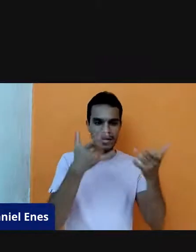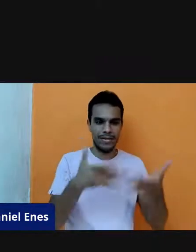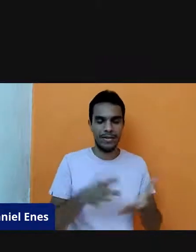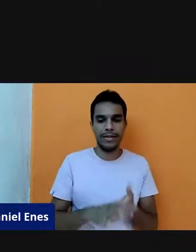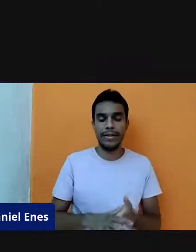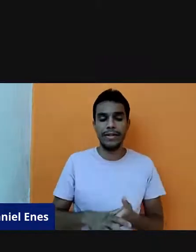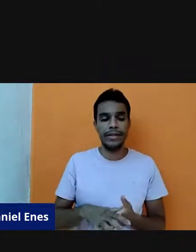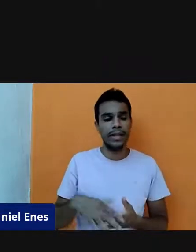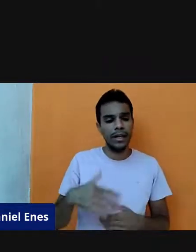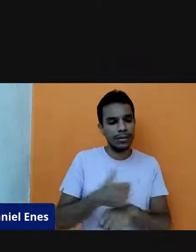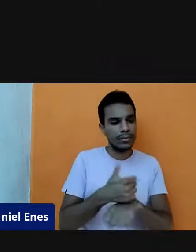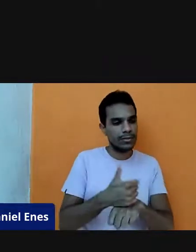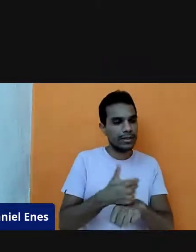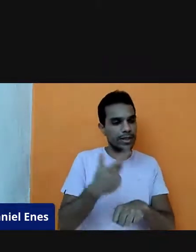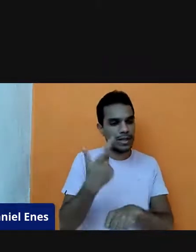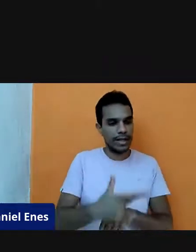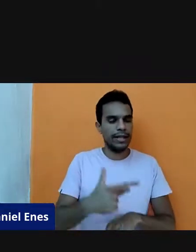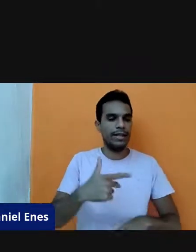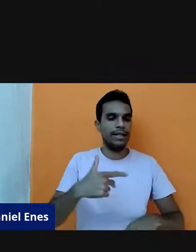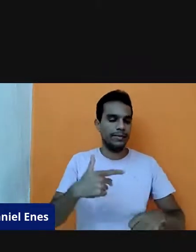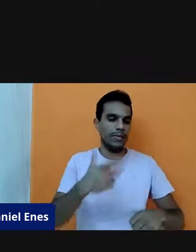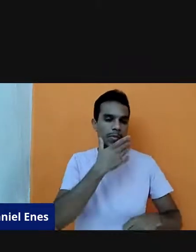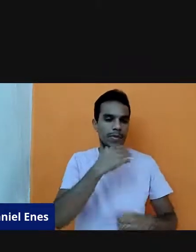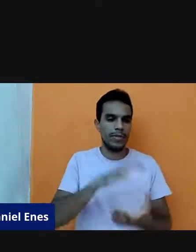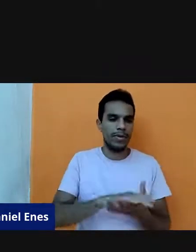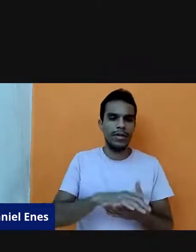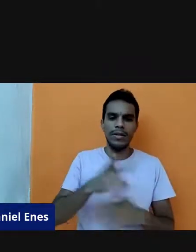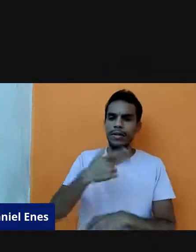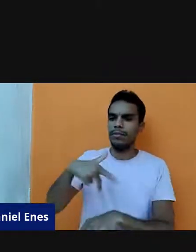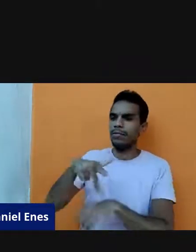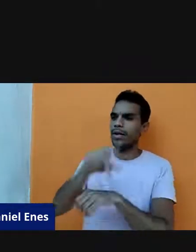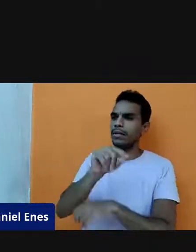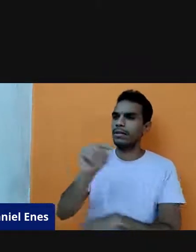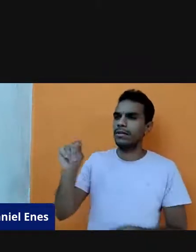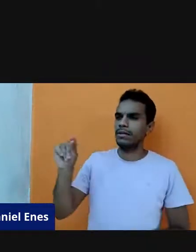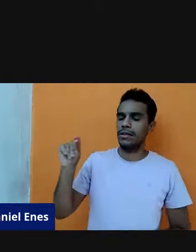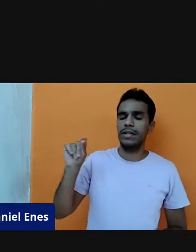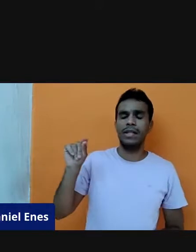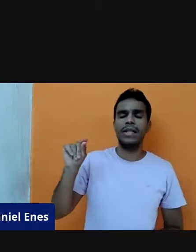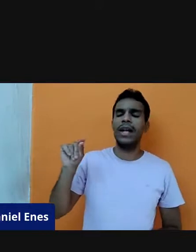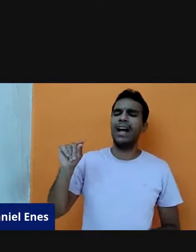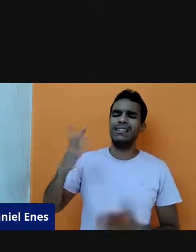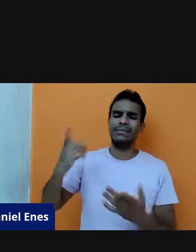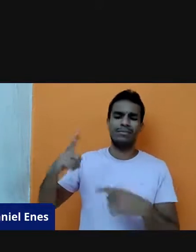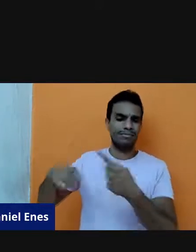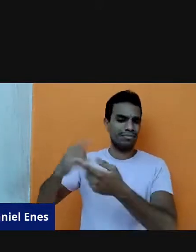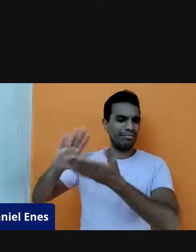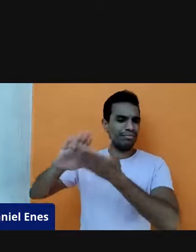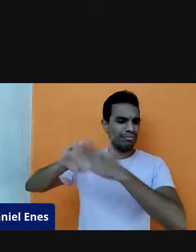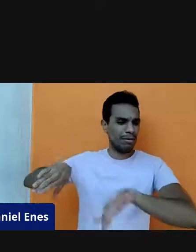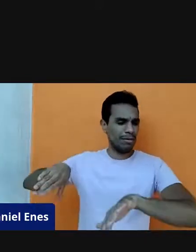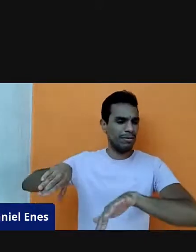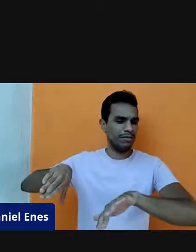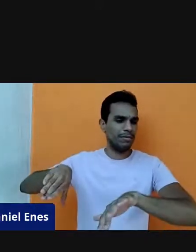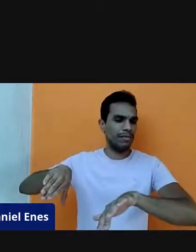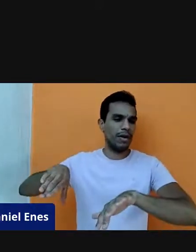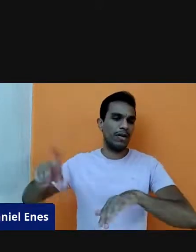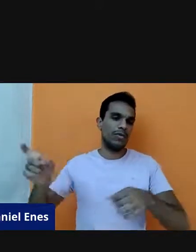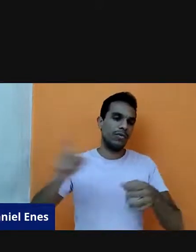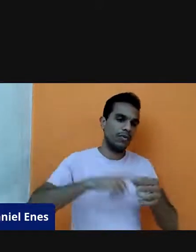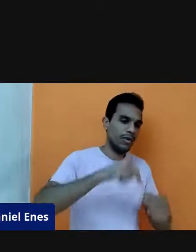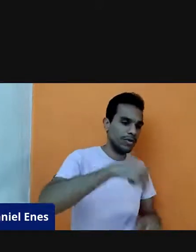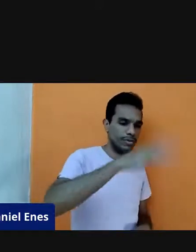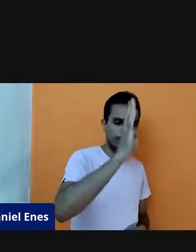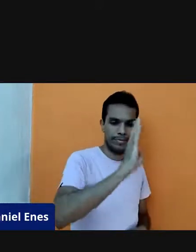diferentes países até 1959, quando se separa dele e volta para o Brasil com os seus dois filhos.